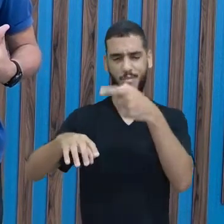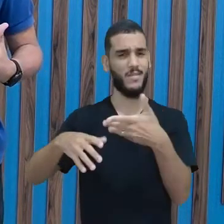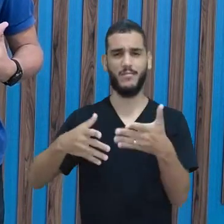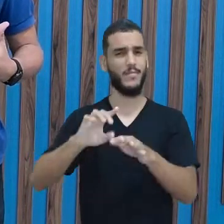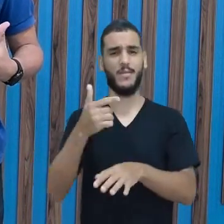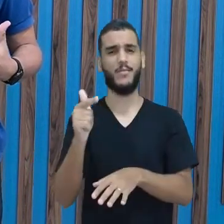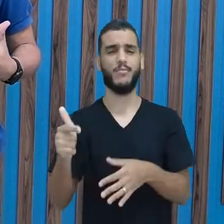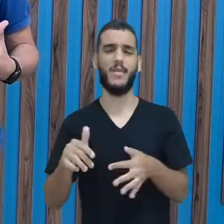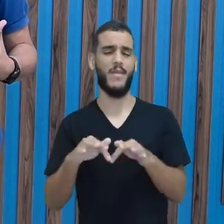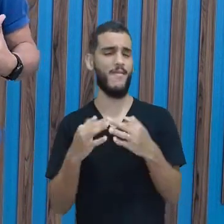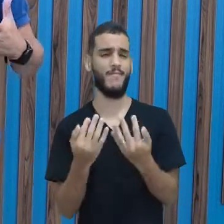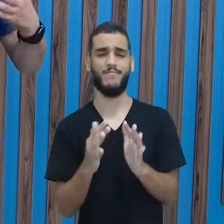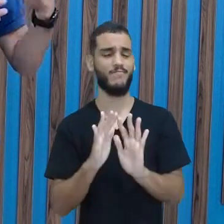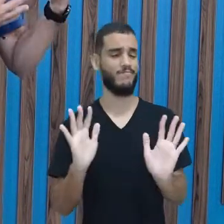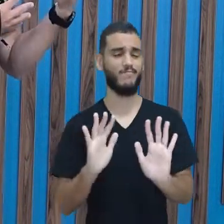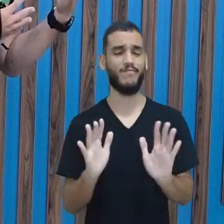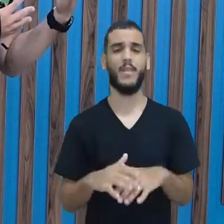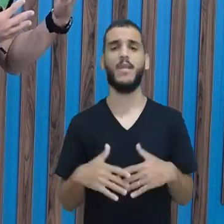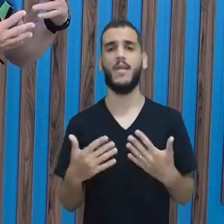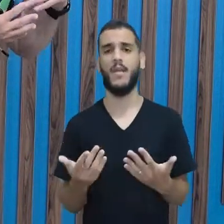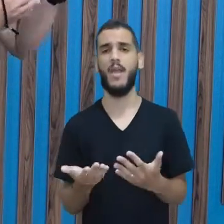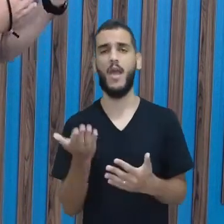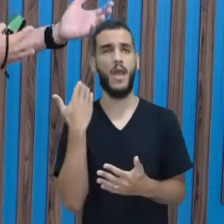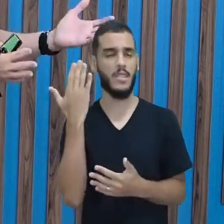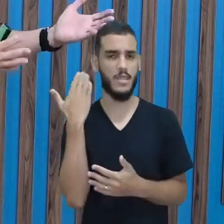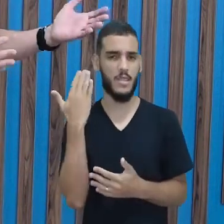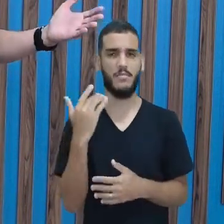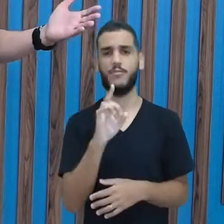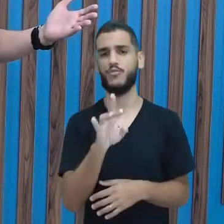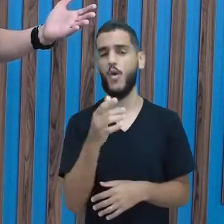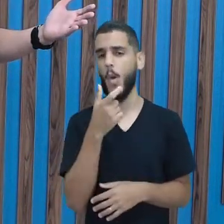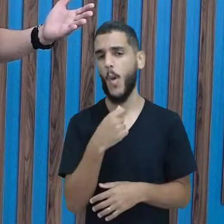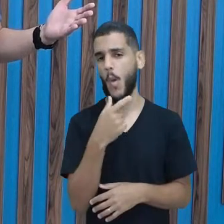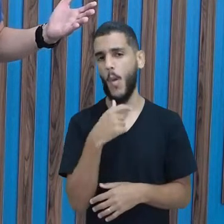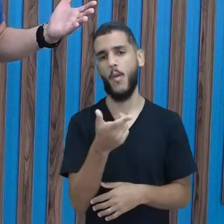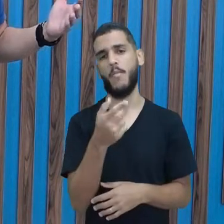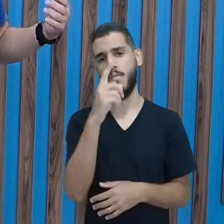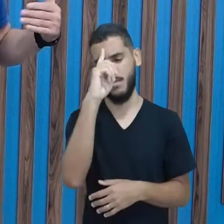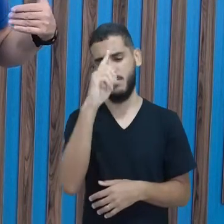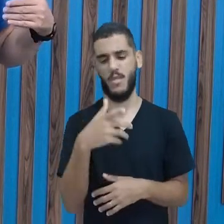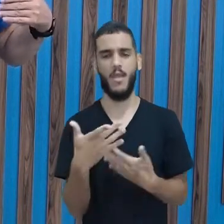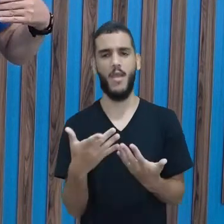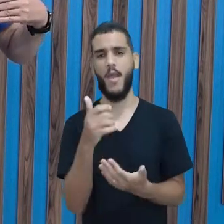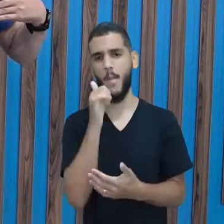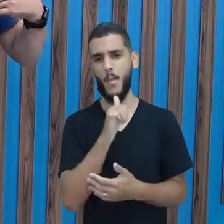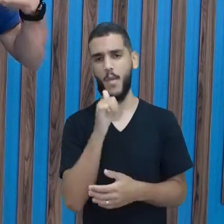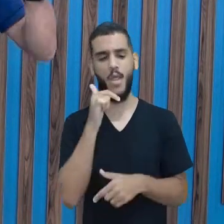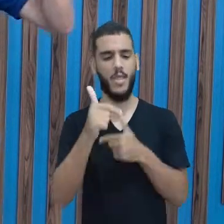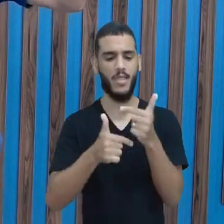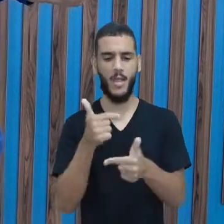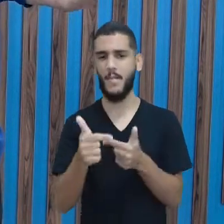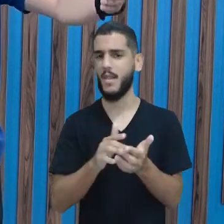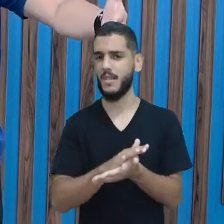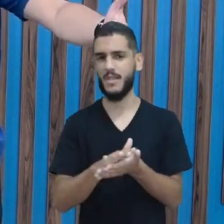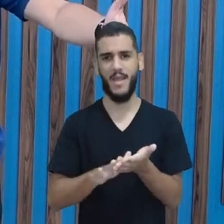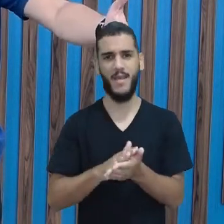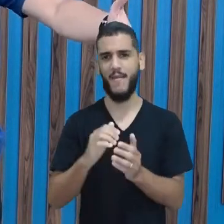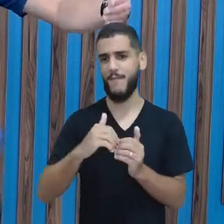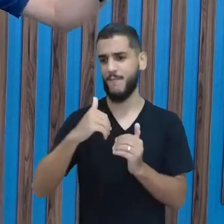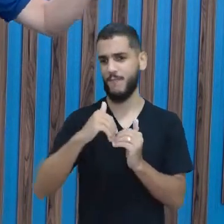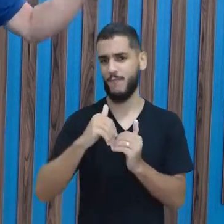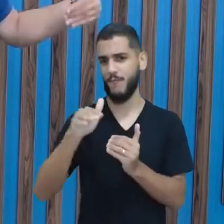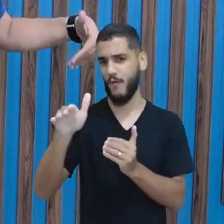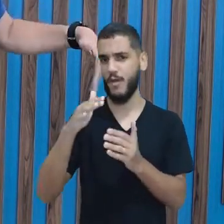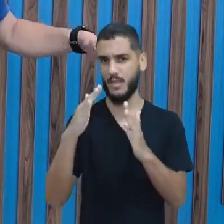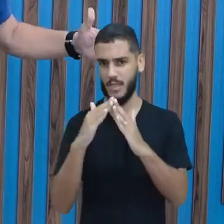né? Antigamente era só os homens, né? As mulheres, elas não trabalhavam fora de casa, mas